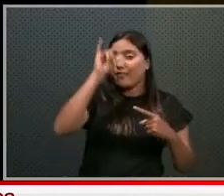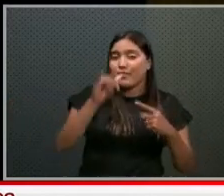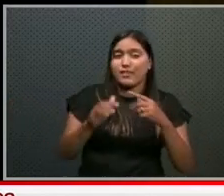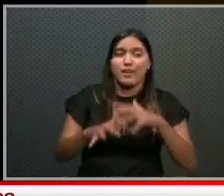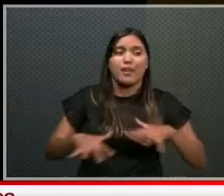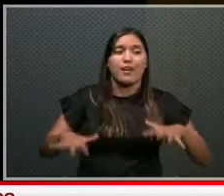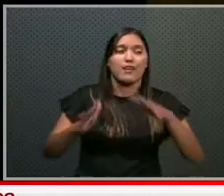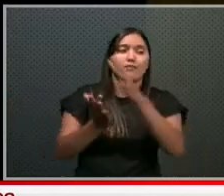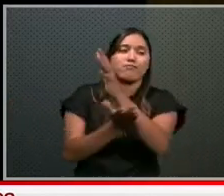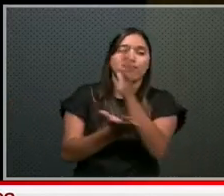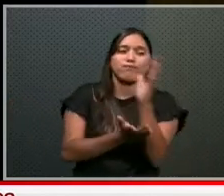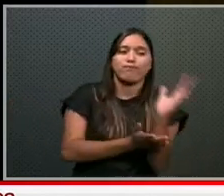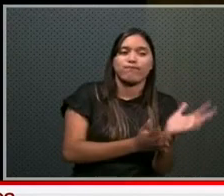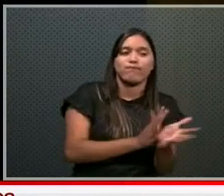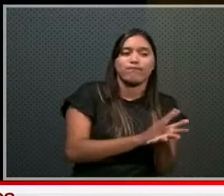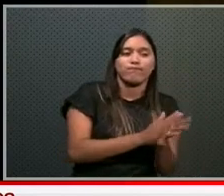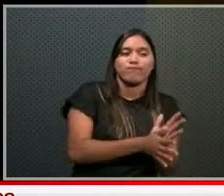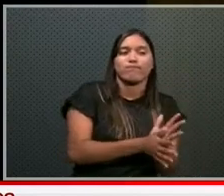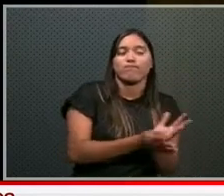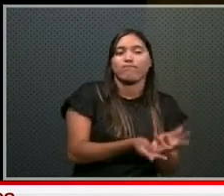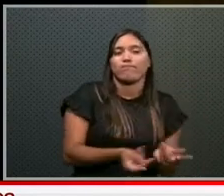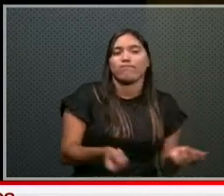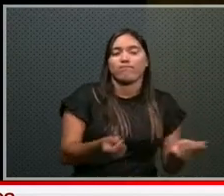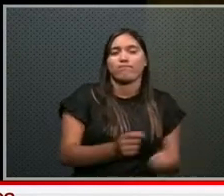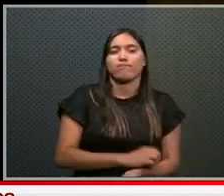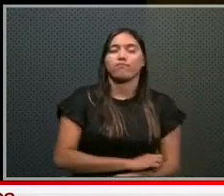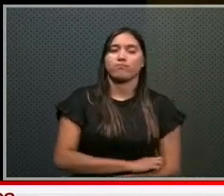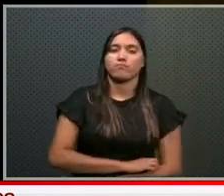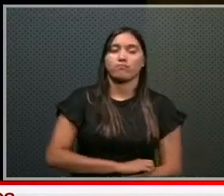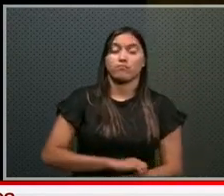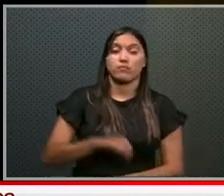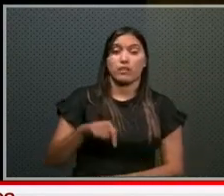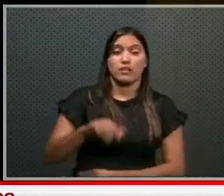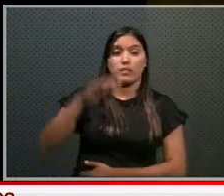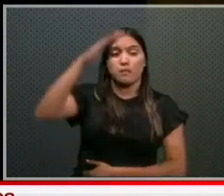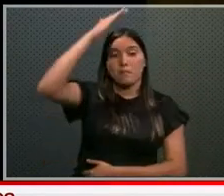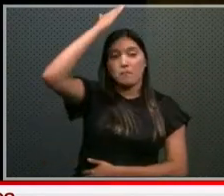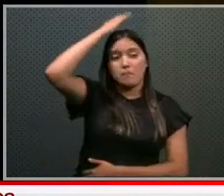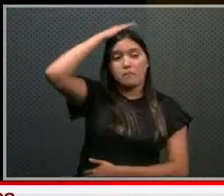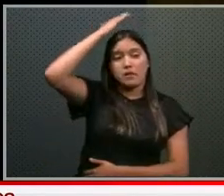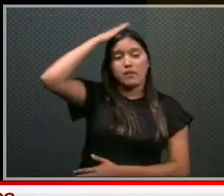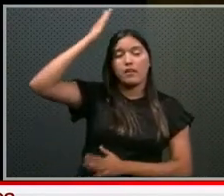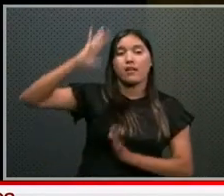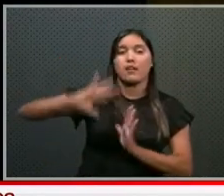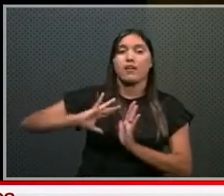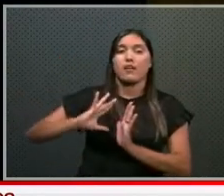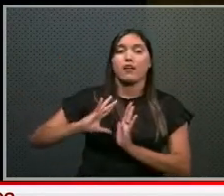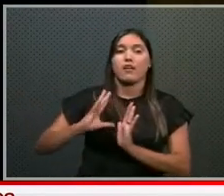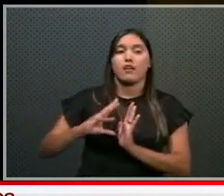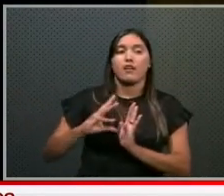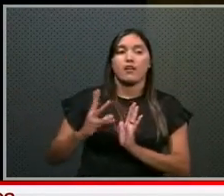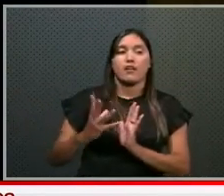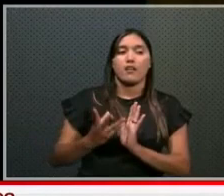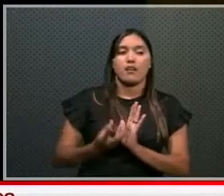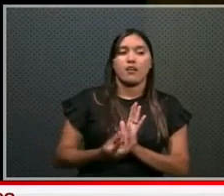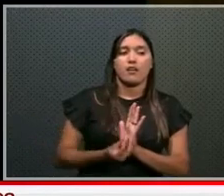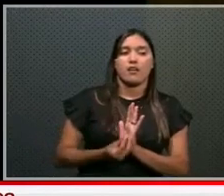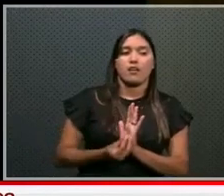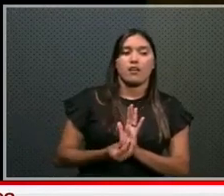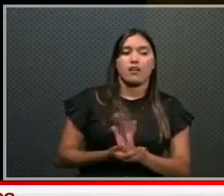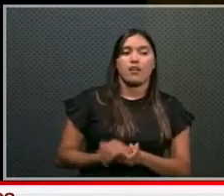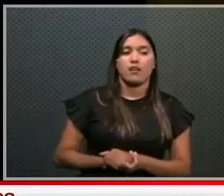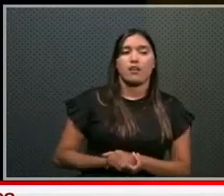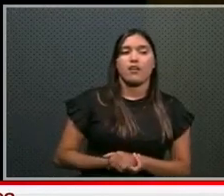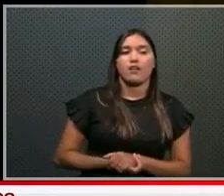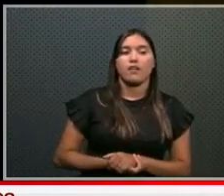nós temos falado e defendido deputado que não parar em particular na Amazônia não precisa derrubar mais nenhuma árvore nenhuma folha se